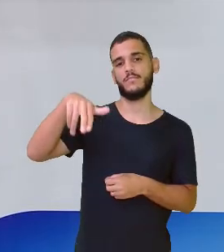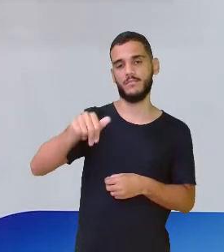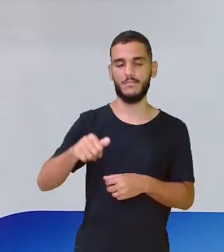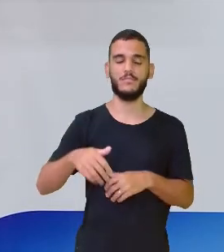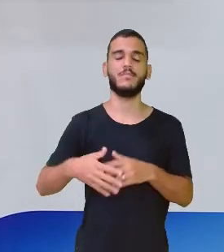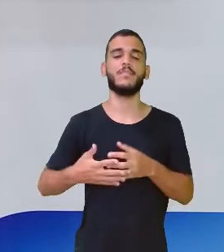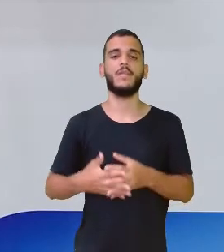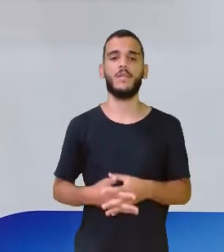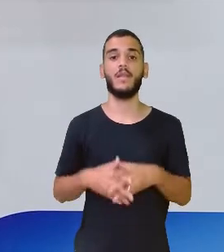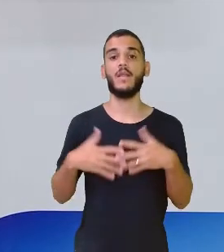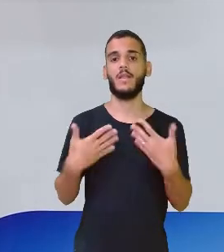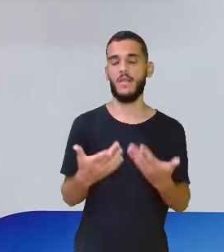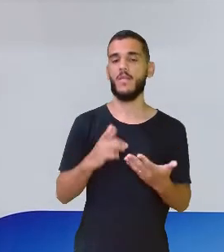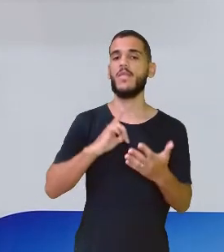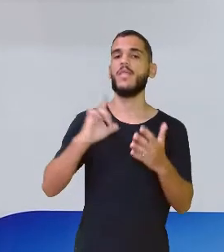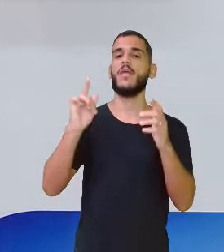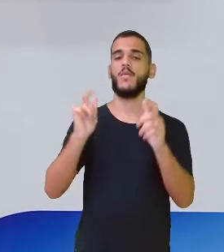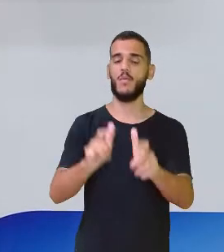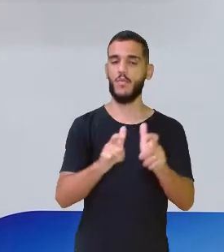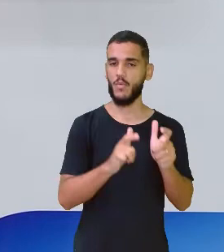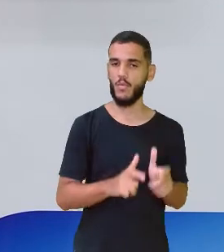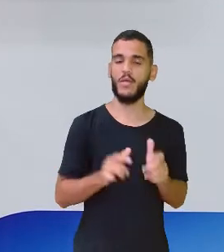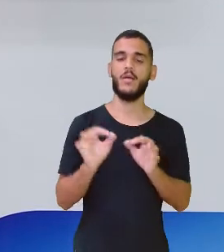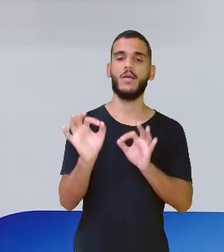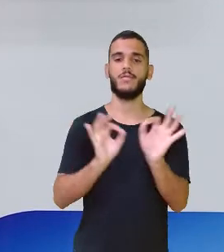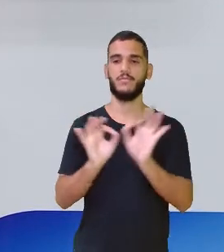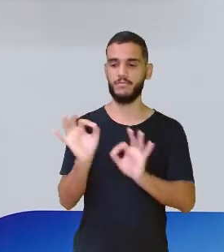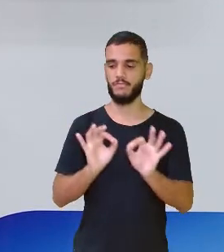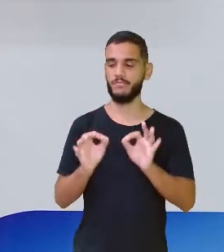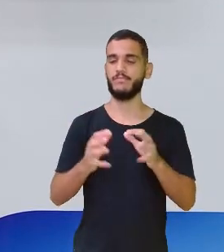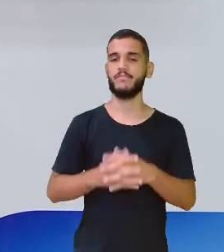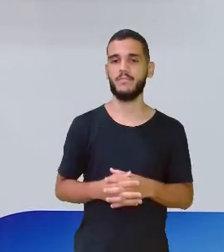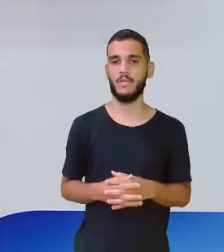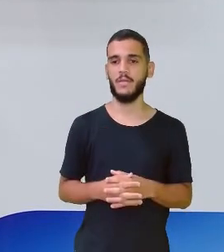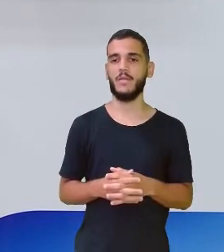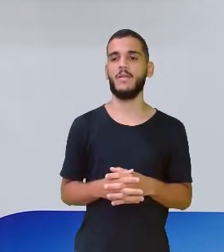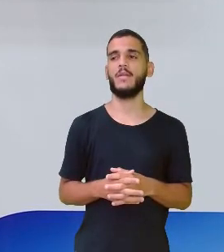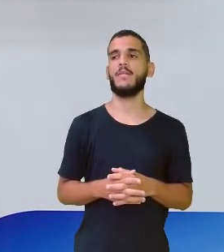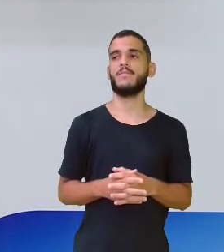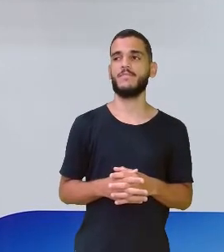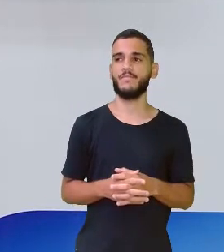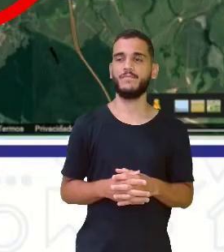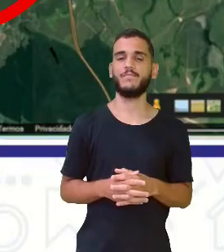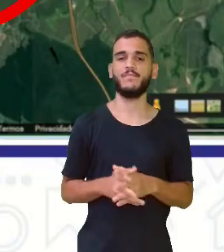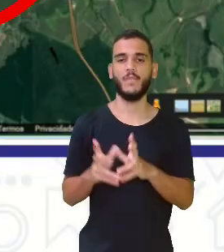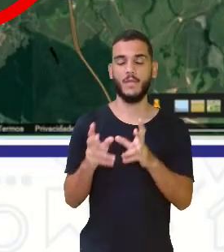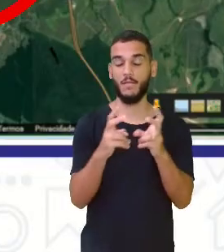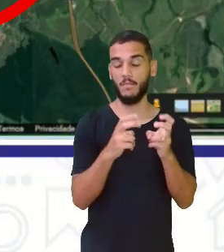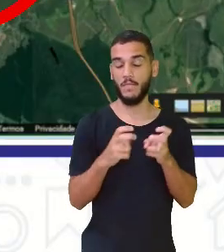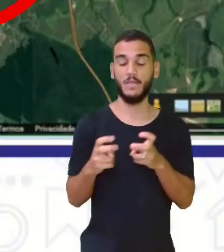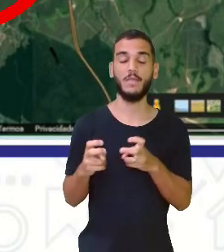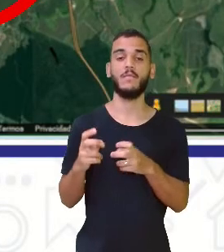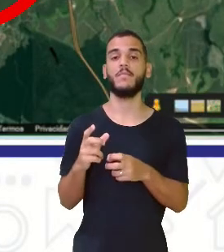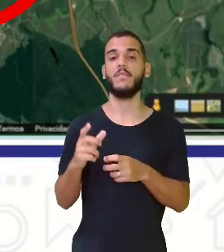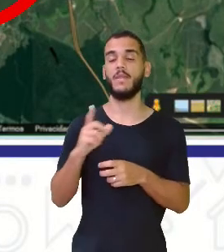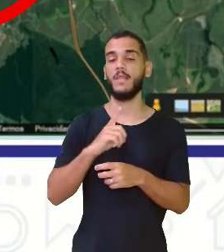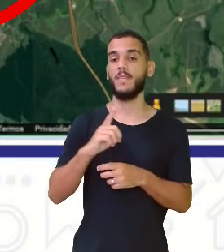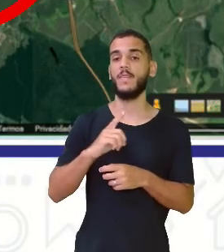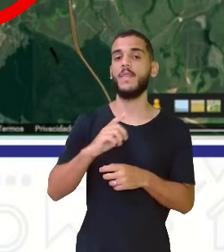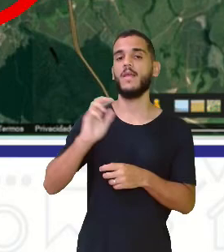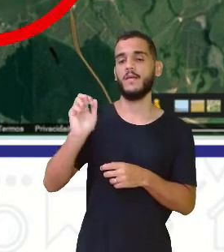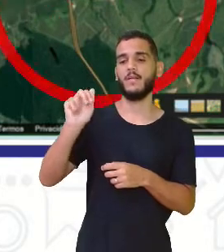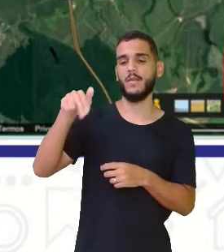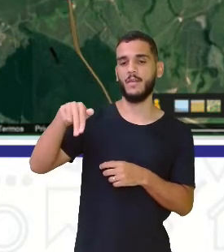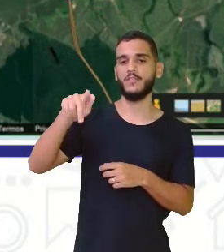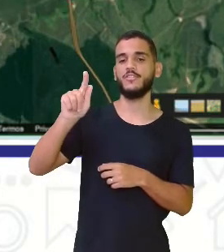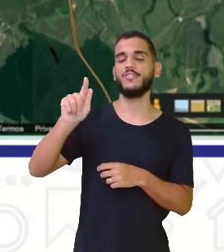ó, aqui o local, certo? Ali, ó, o engenho Uruaé, na realidade, município de